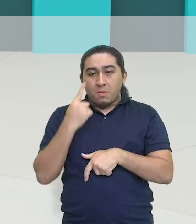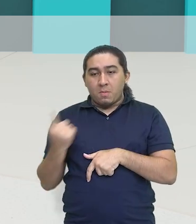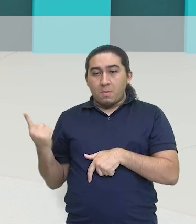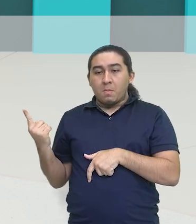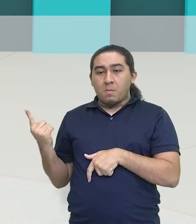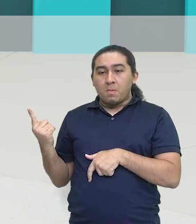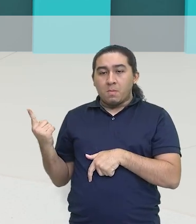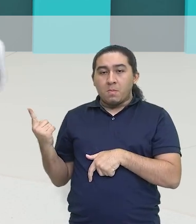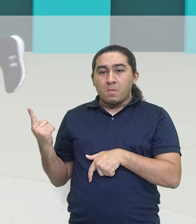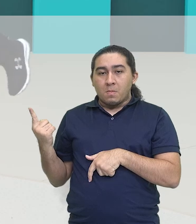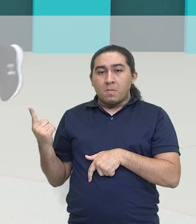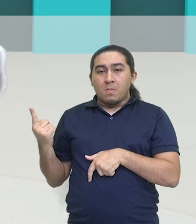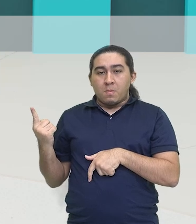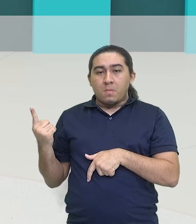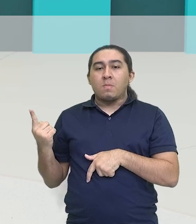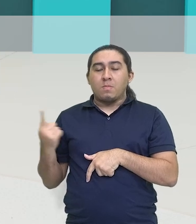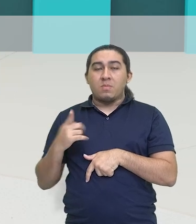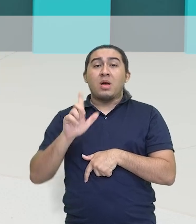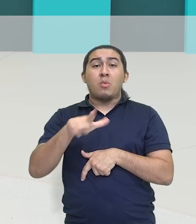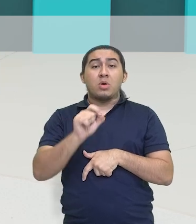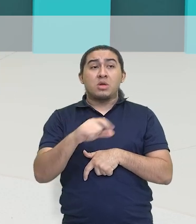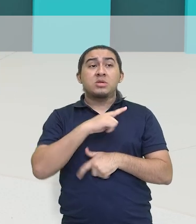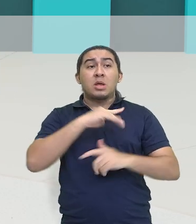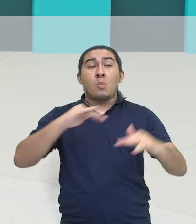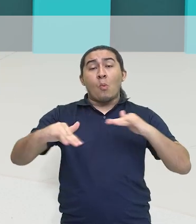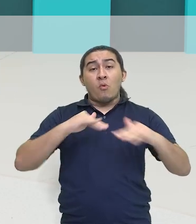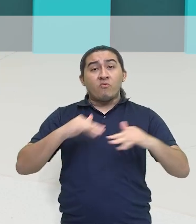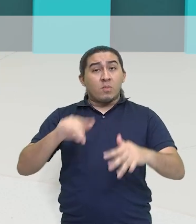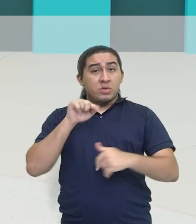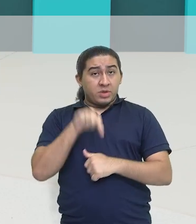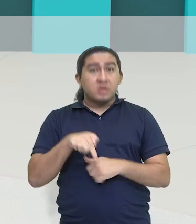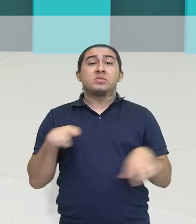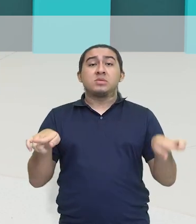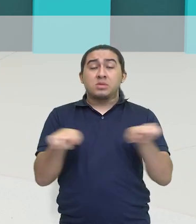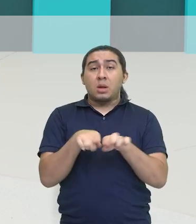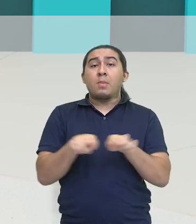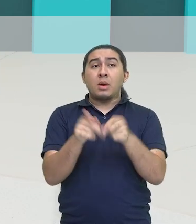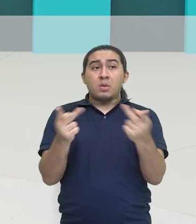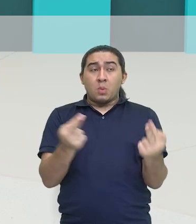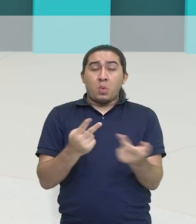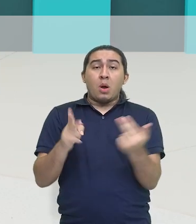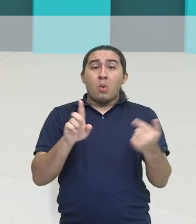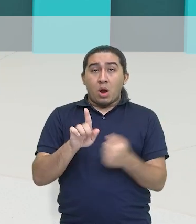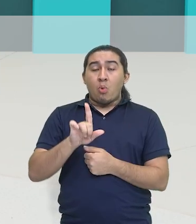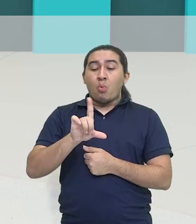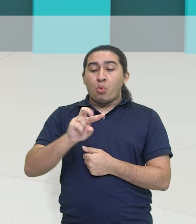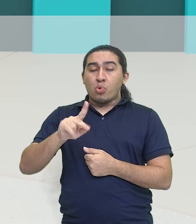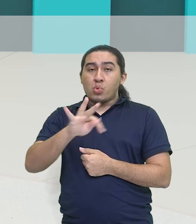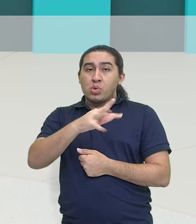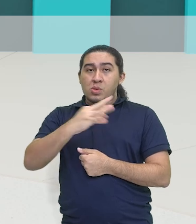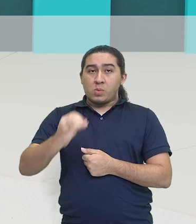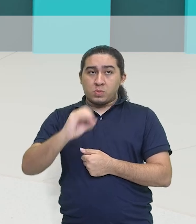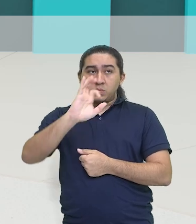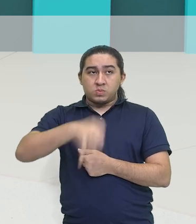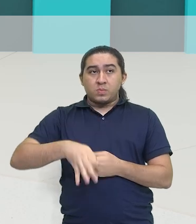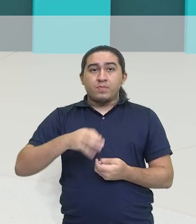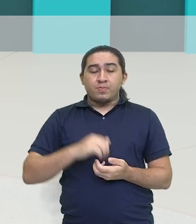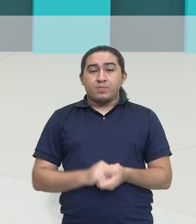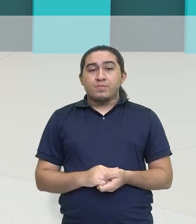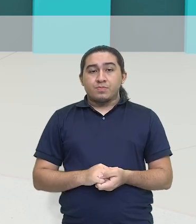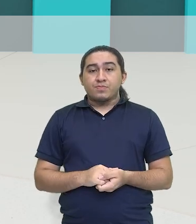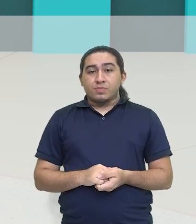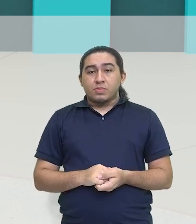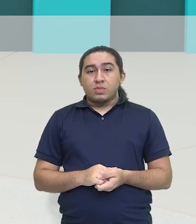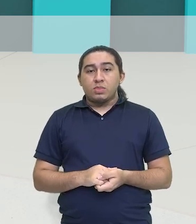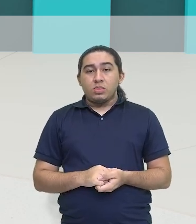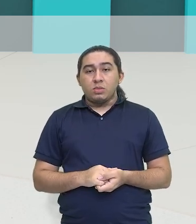fica chutando toda vez. Você está trabalhando também glúteo máximo, tá bom, gente? Outra forma